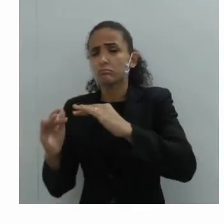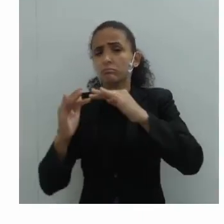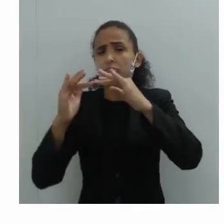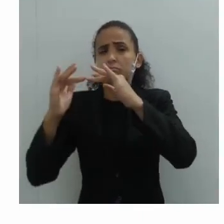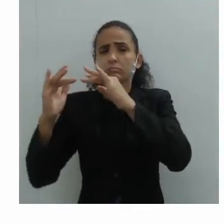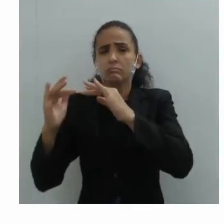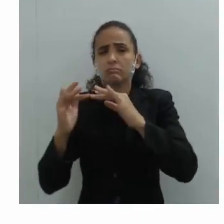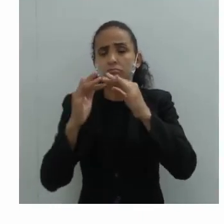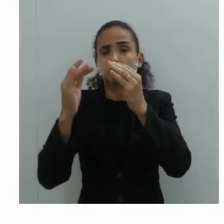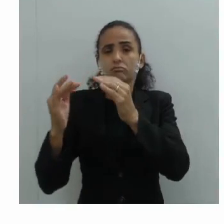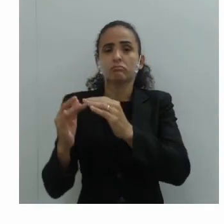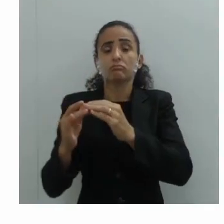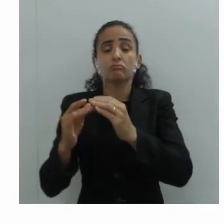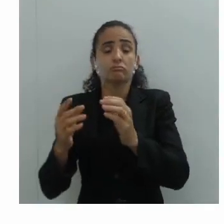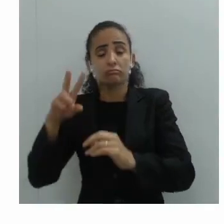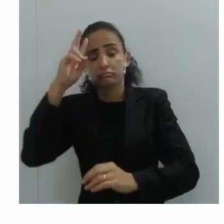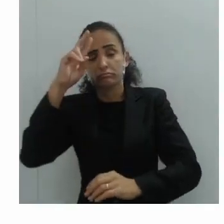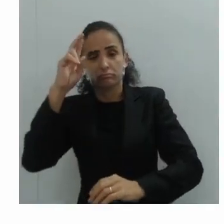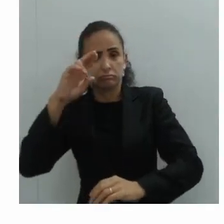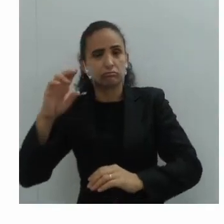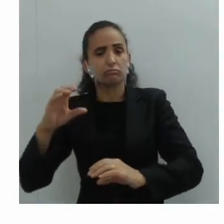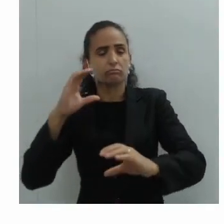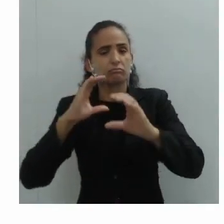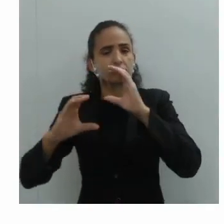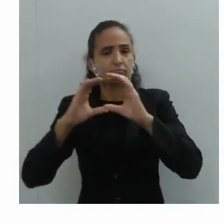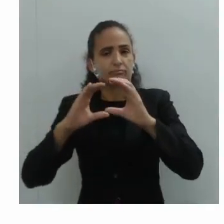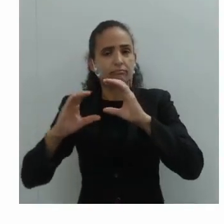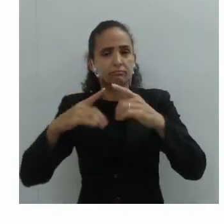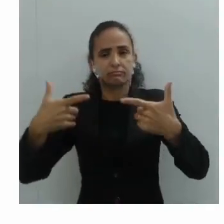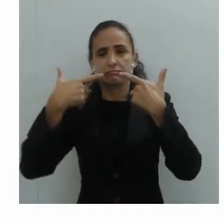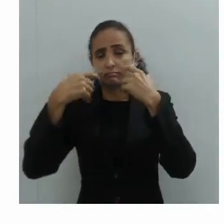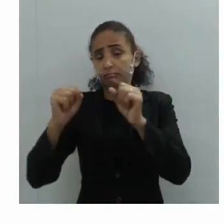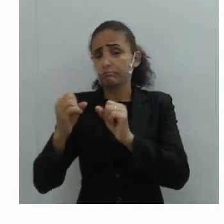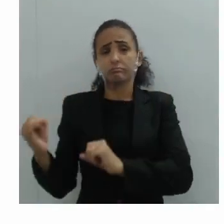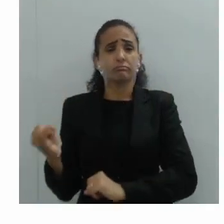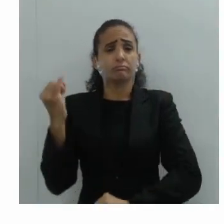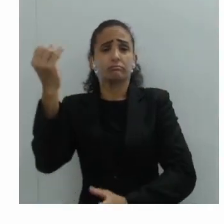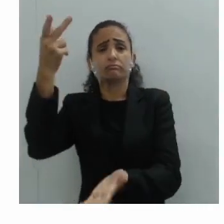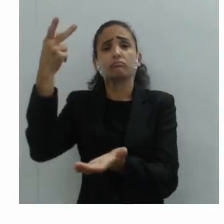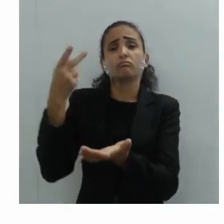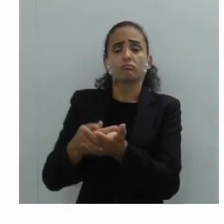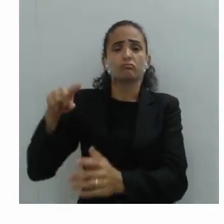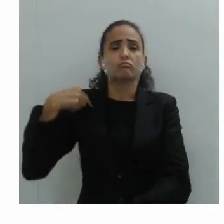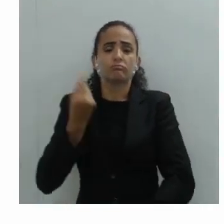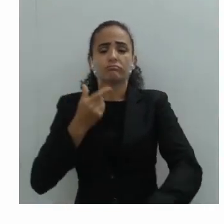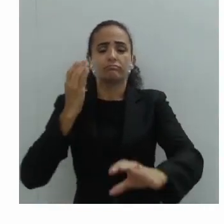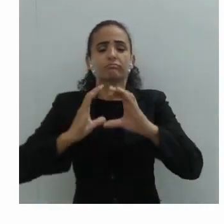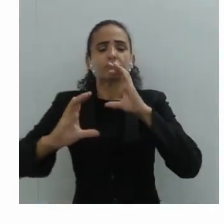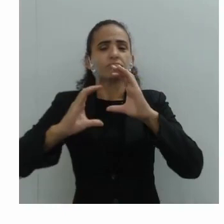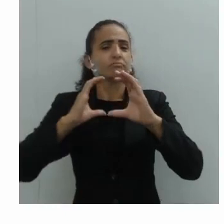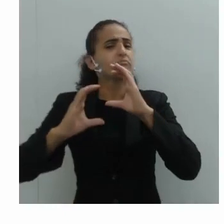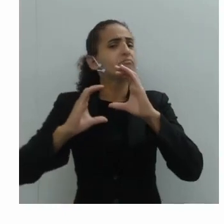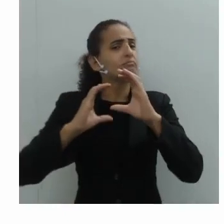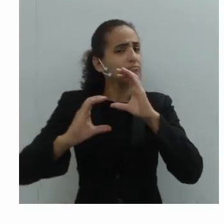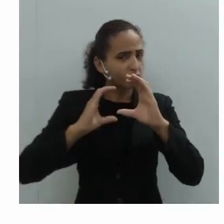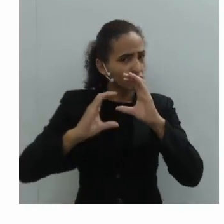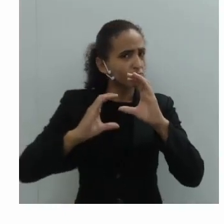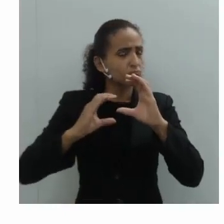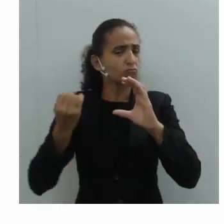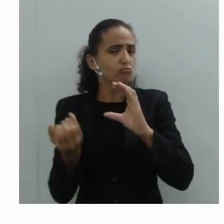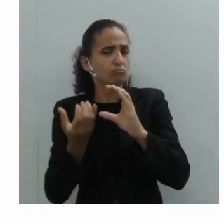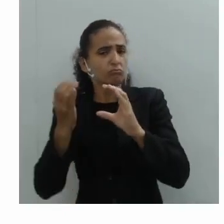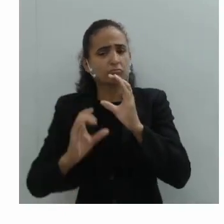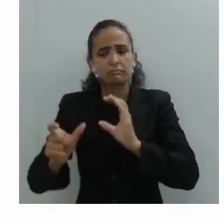à história da comunicação e da linguagem. E não importa a situação, nós nos comunicamos estritamente por